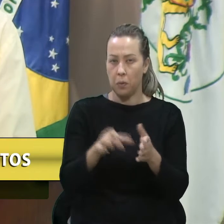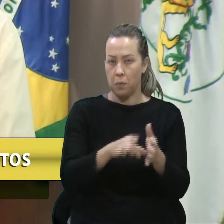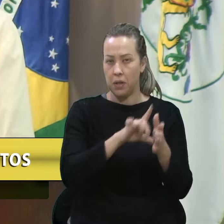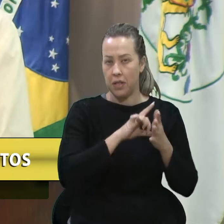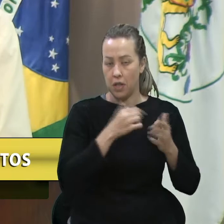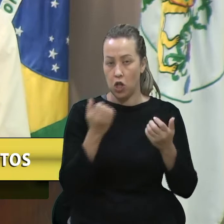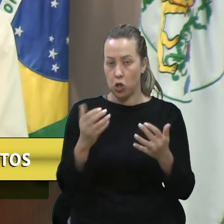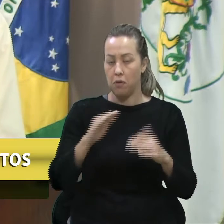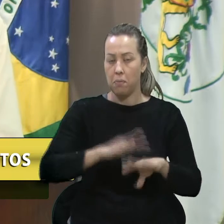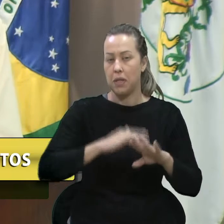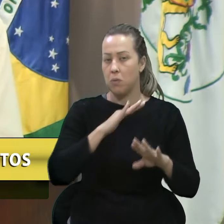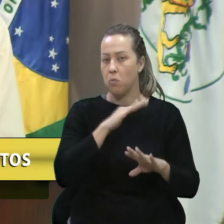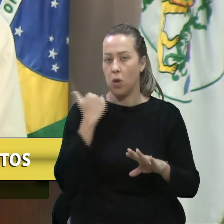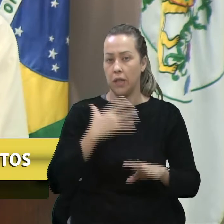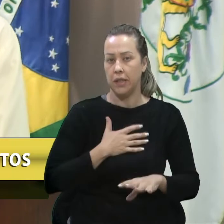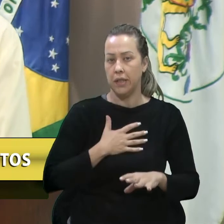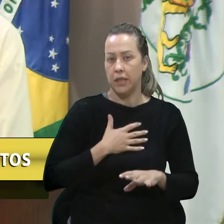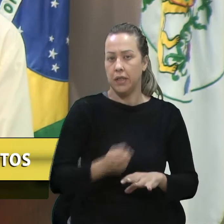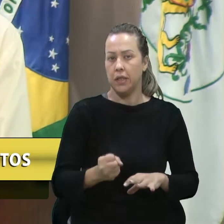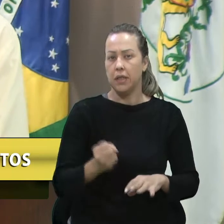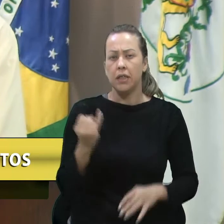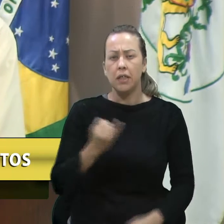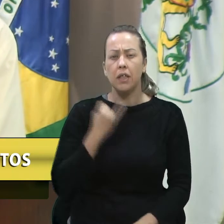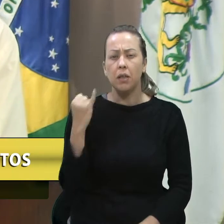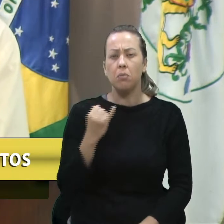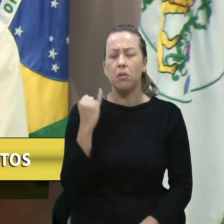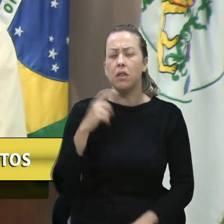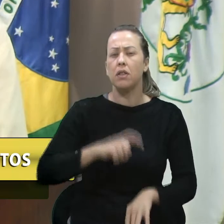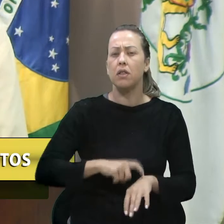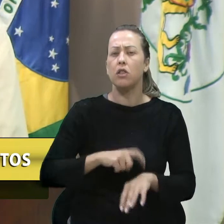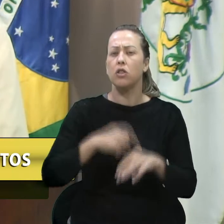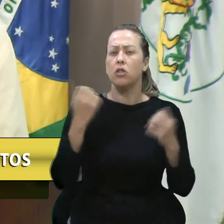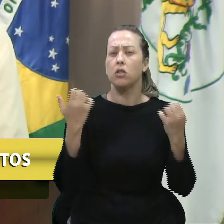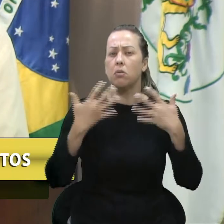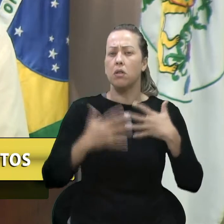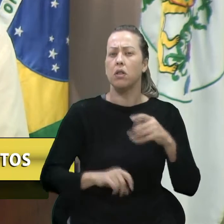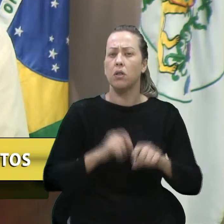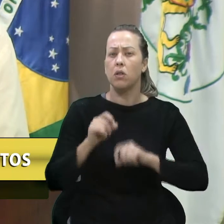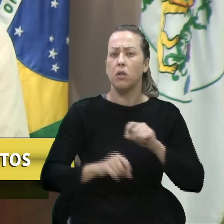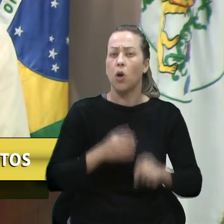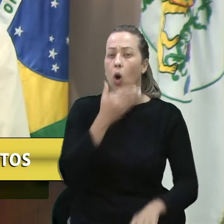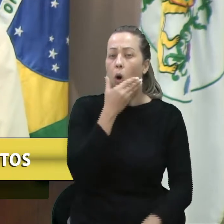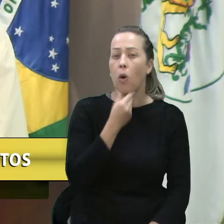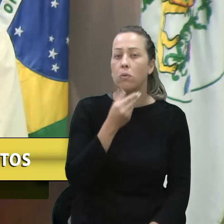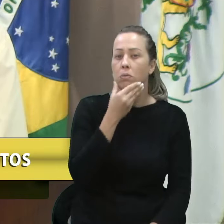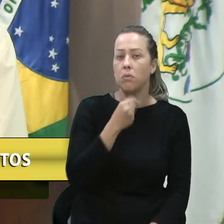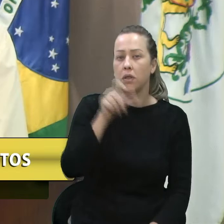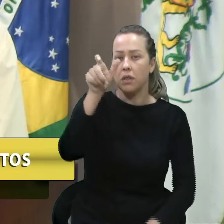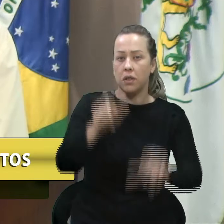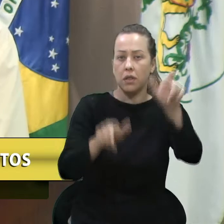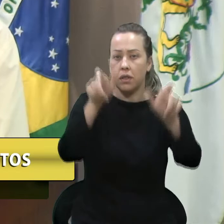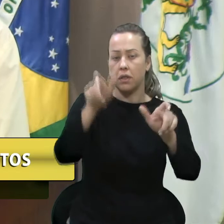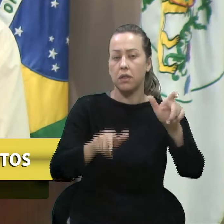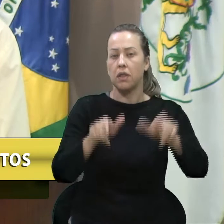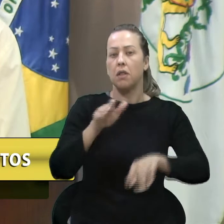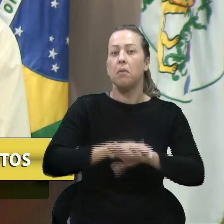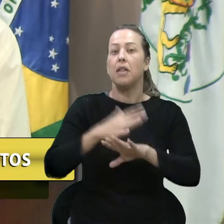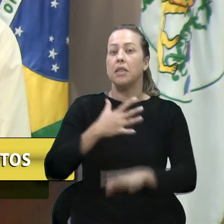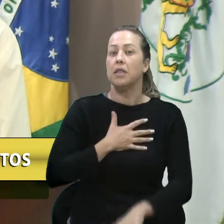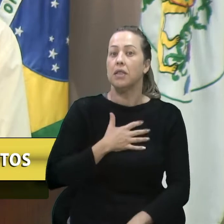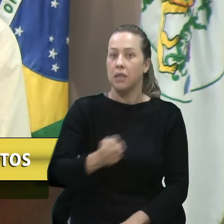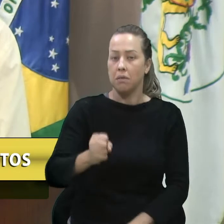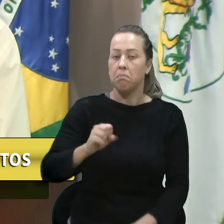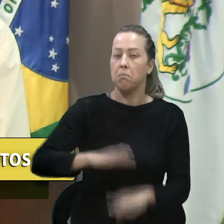atrás. O que é importante ressaltar aqui, que os meninos normalmente se matam